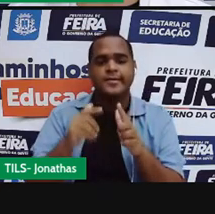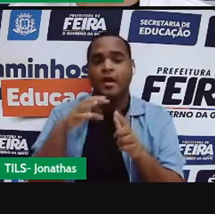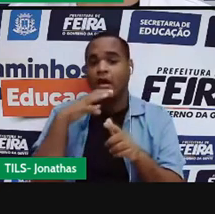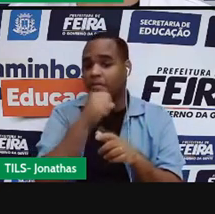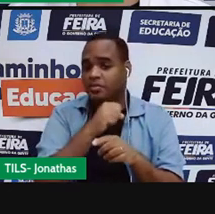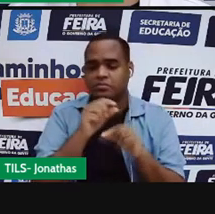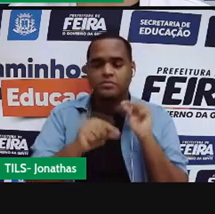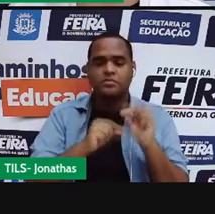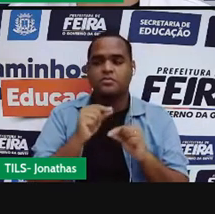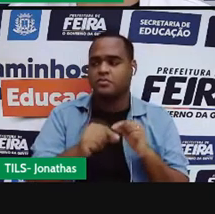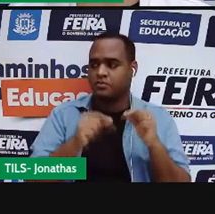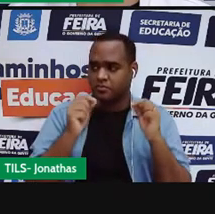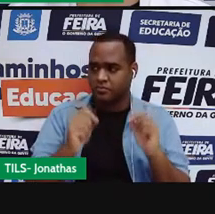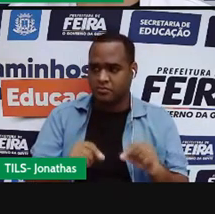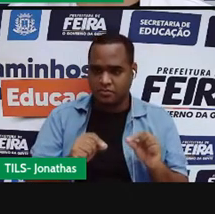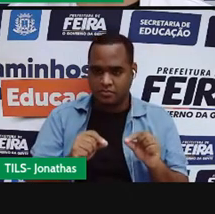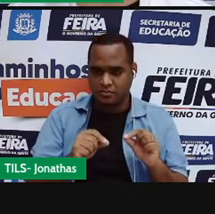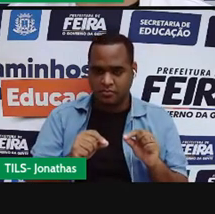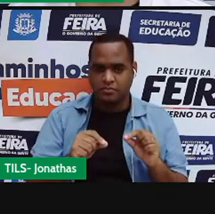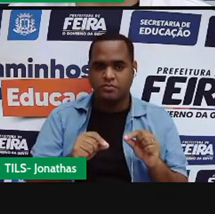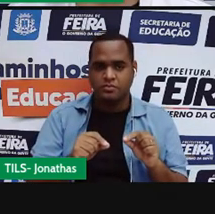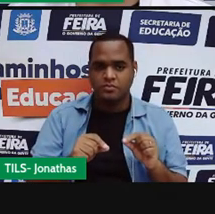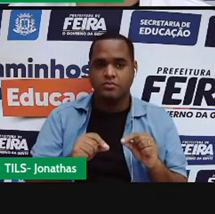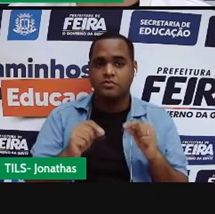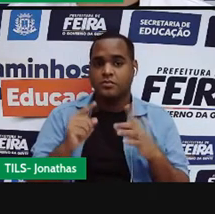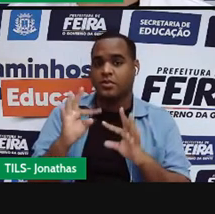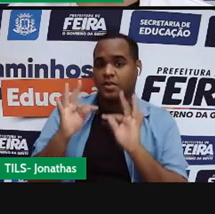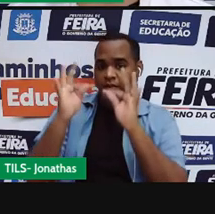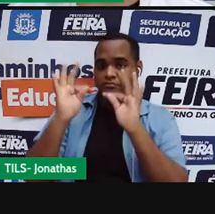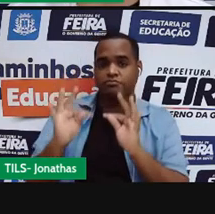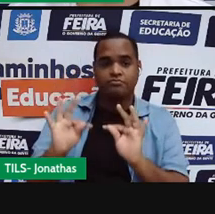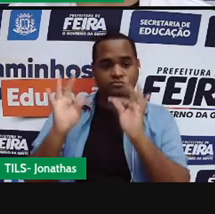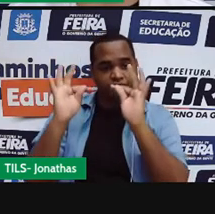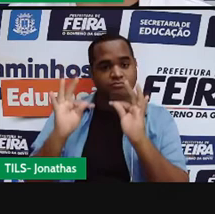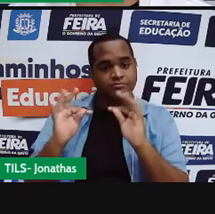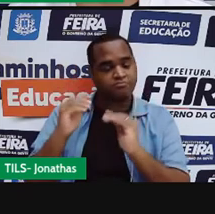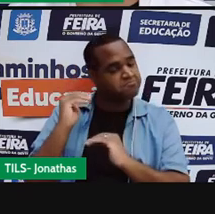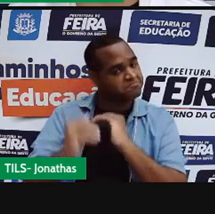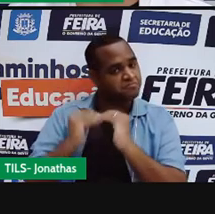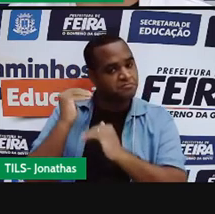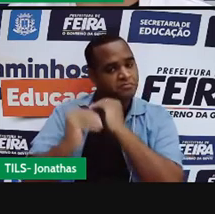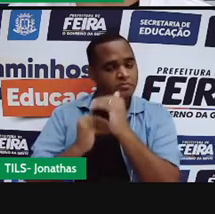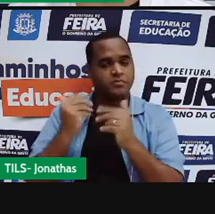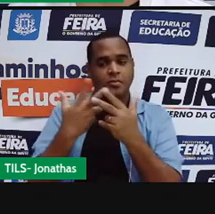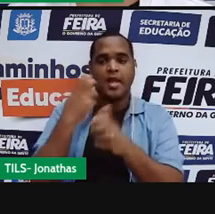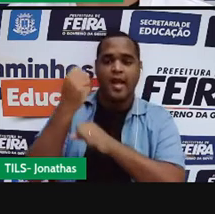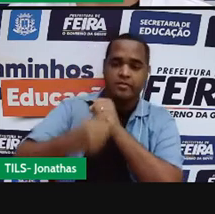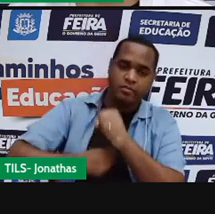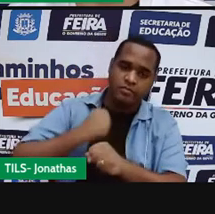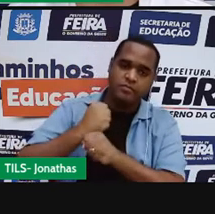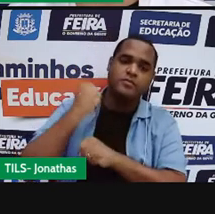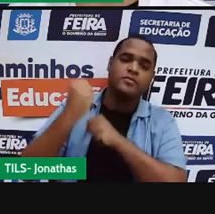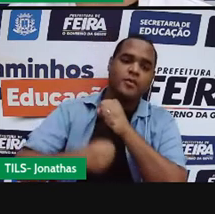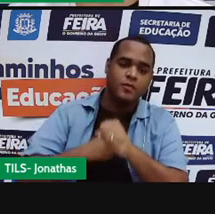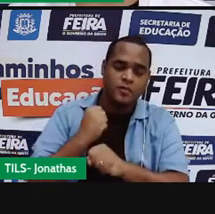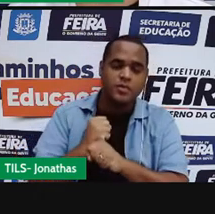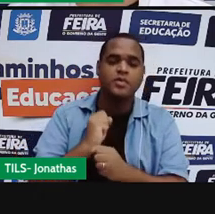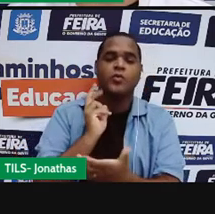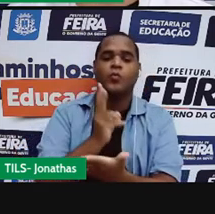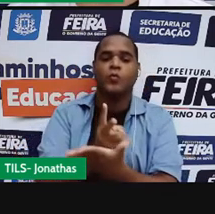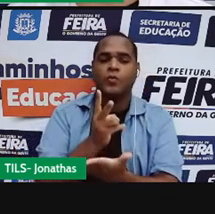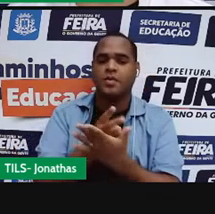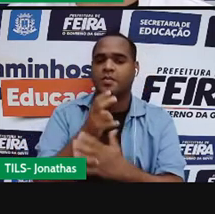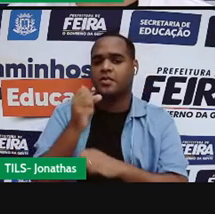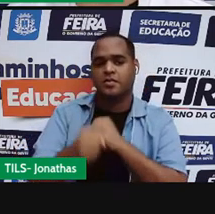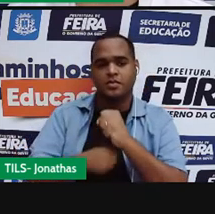atrás? Justamente por causa do avanço da tecnologia, né, e que hoje, a cada ano que passa, a gente tem um avanço da